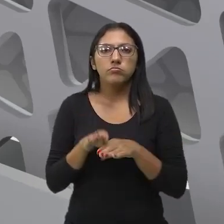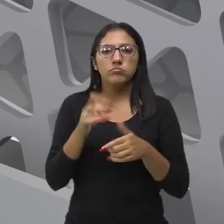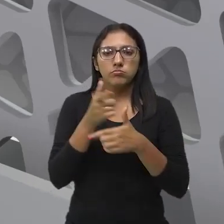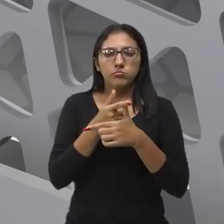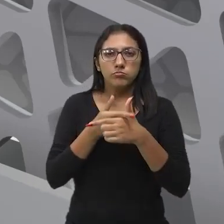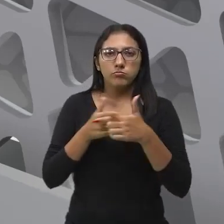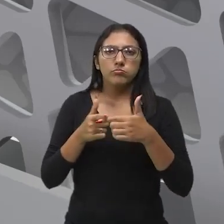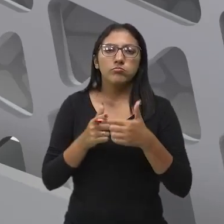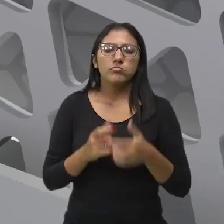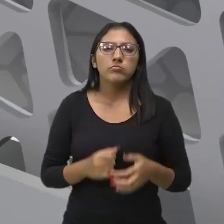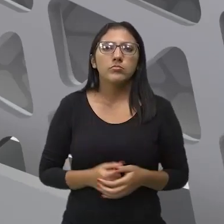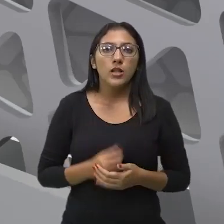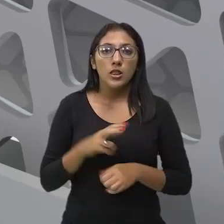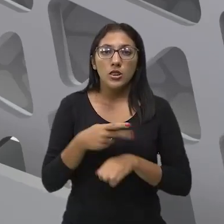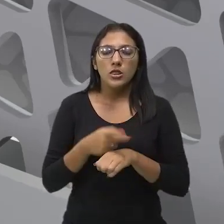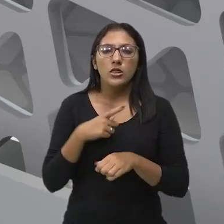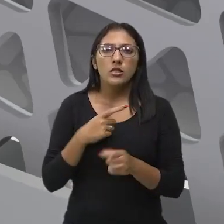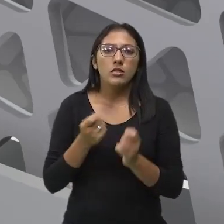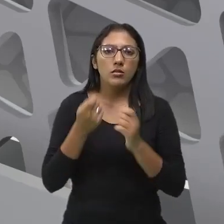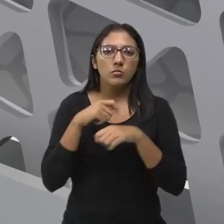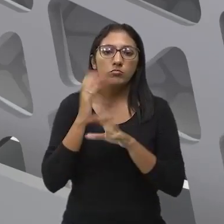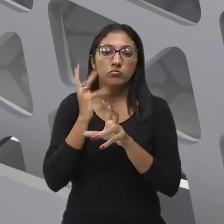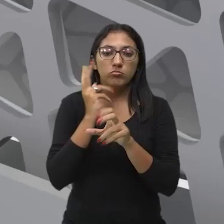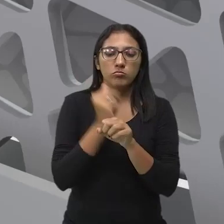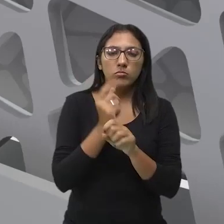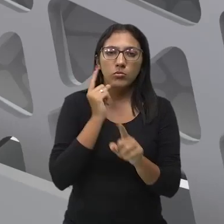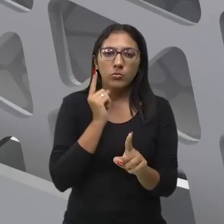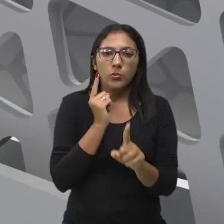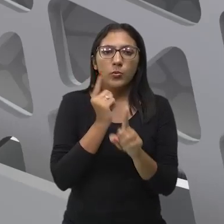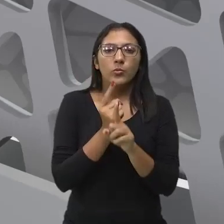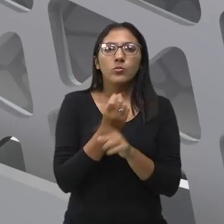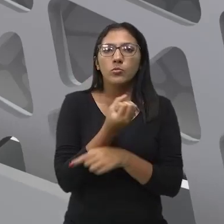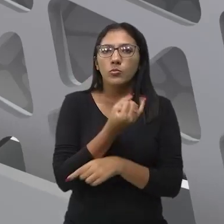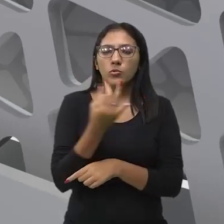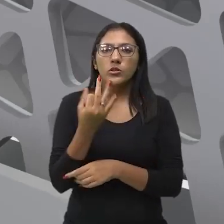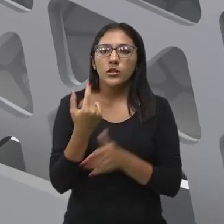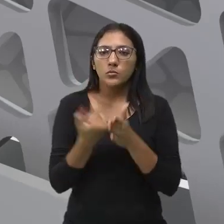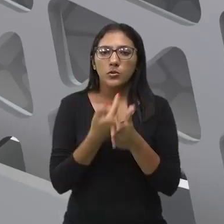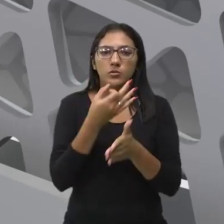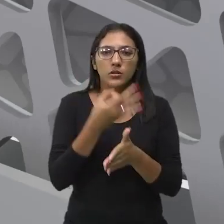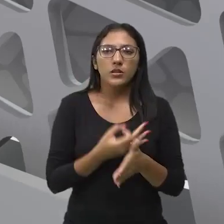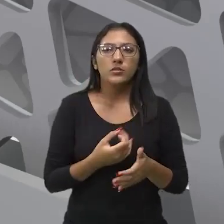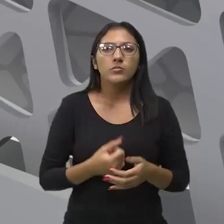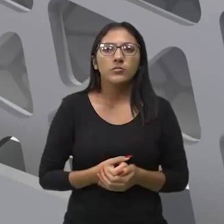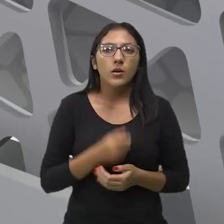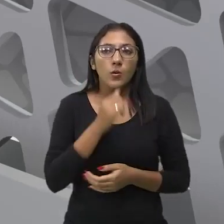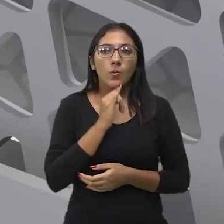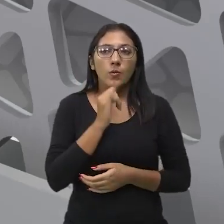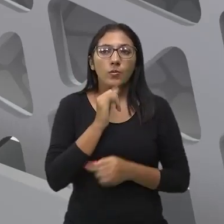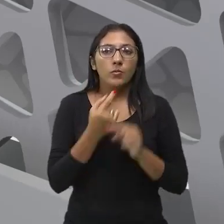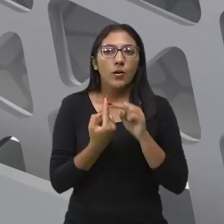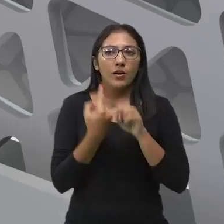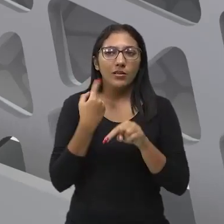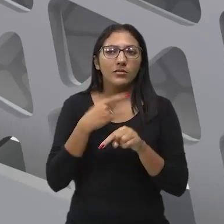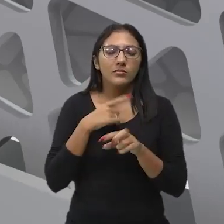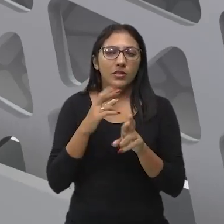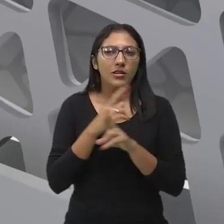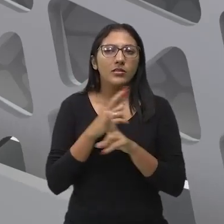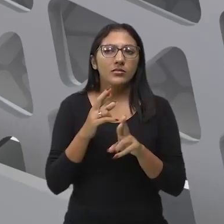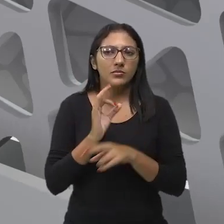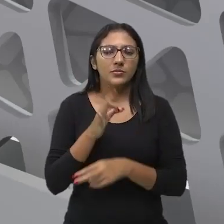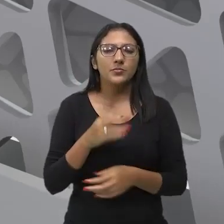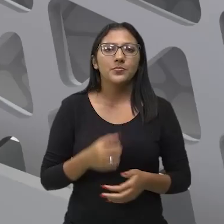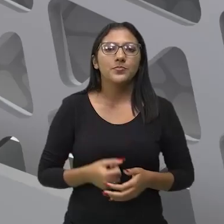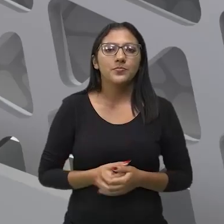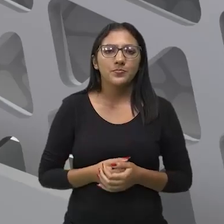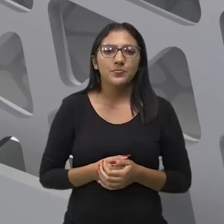aí em quantas voltas foram dadas, e no nosso exemplo anterior foi dado, então, 2.000 voltas, beleza? Bom, dito isto, pessoal,